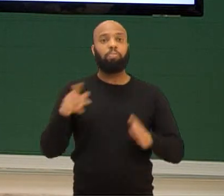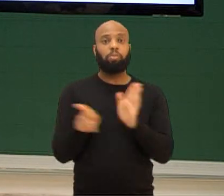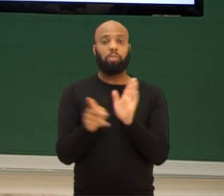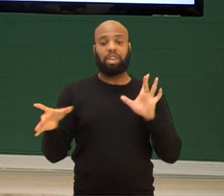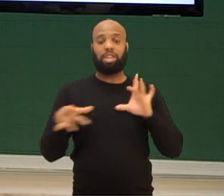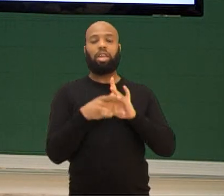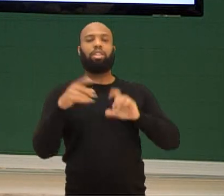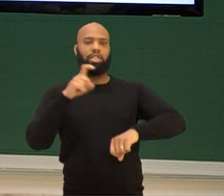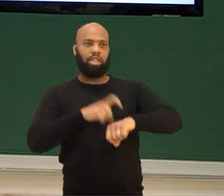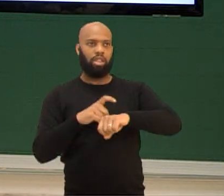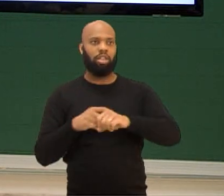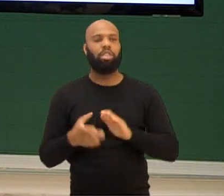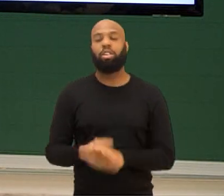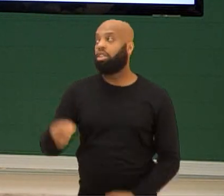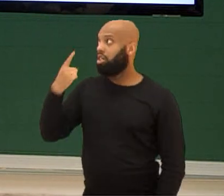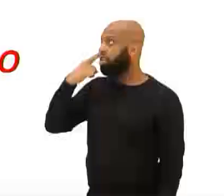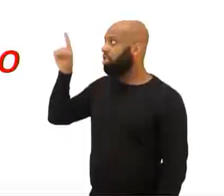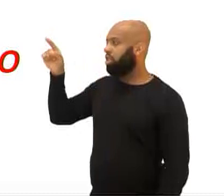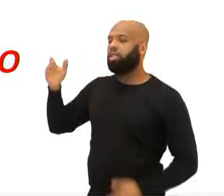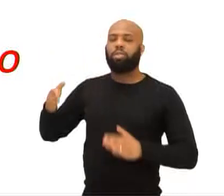temporal. A ver, então,